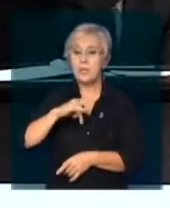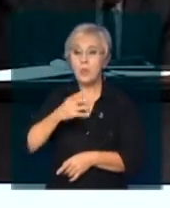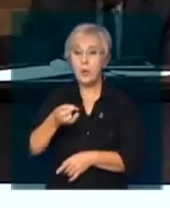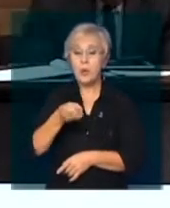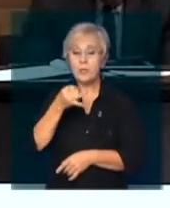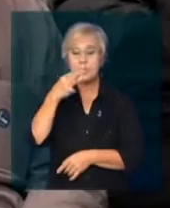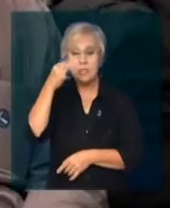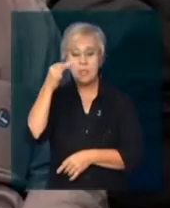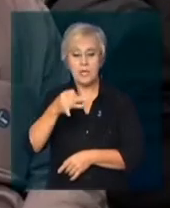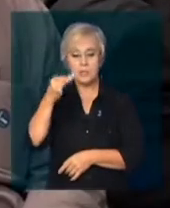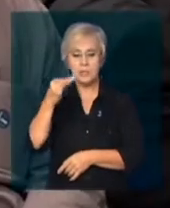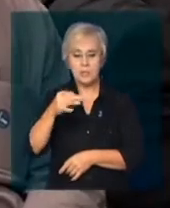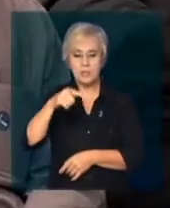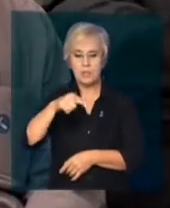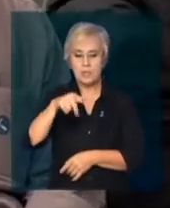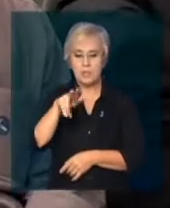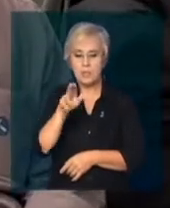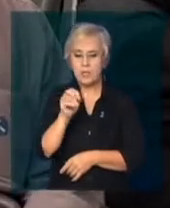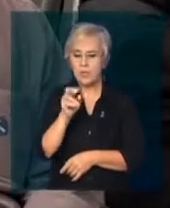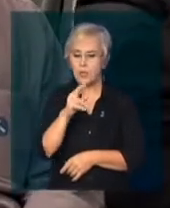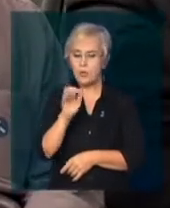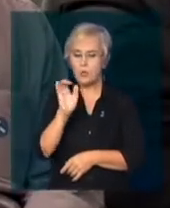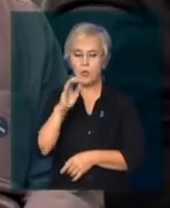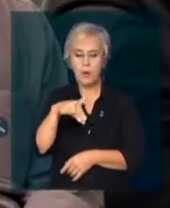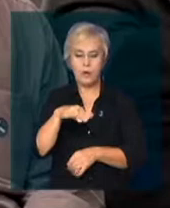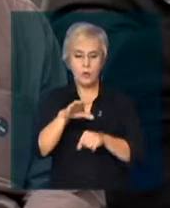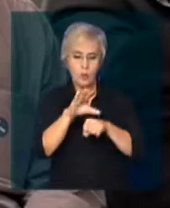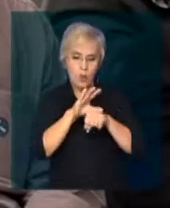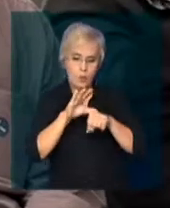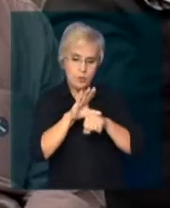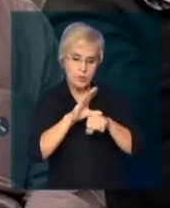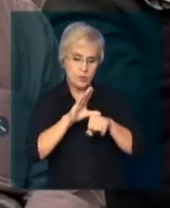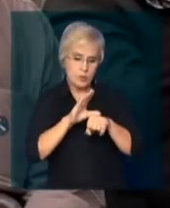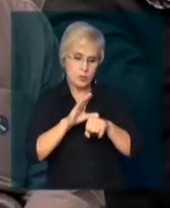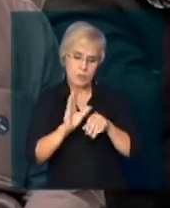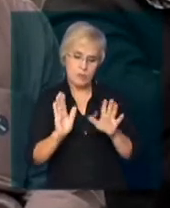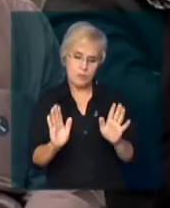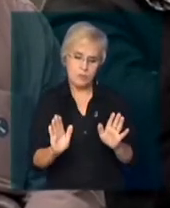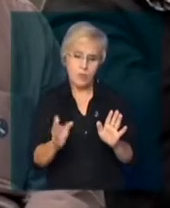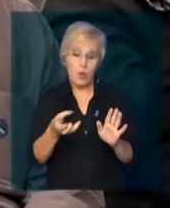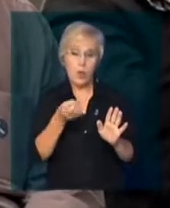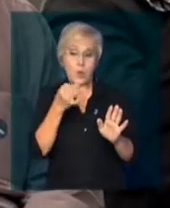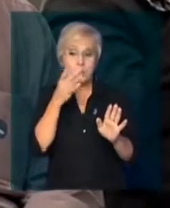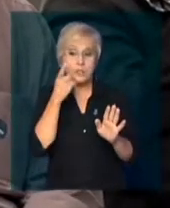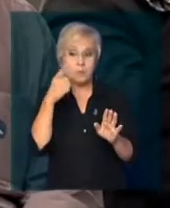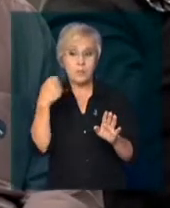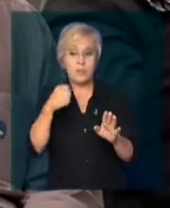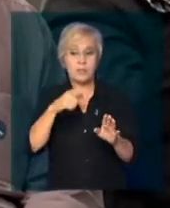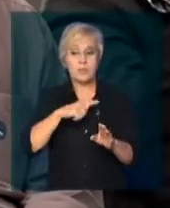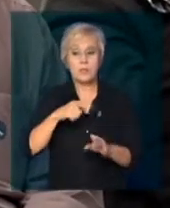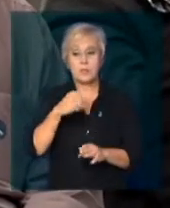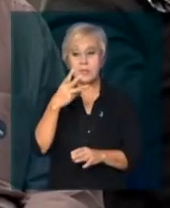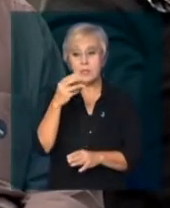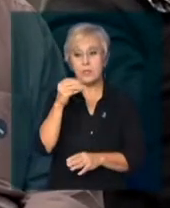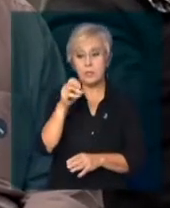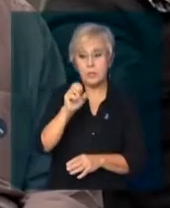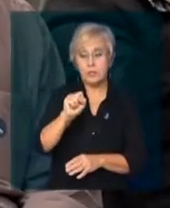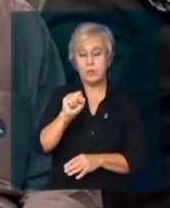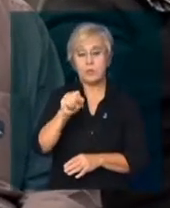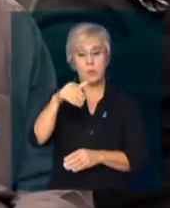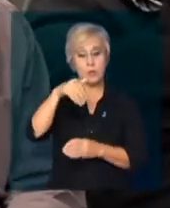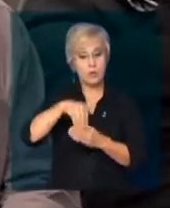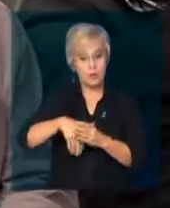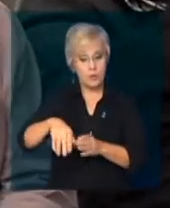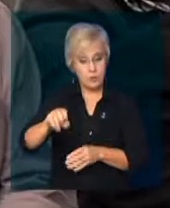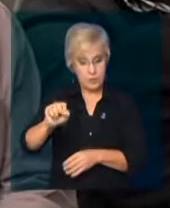que tem que ser apreciada, porque isso pressupõe uma mudança na Constituição e tem que ter 308 votos, 3/5